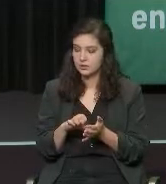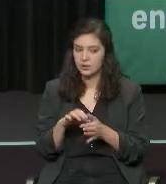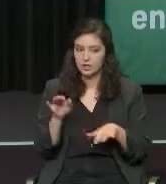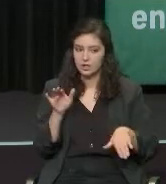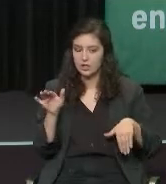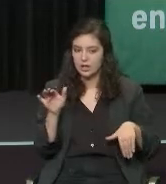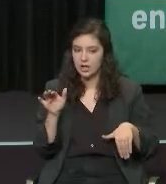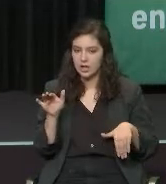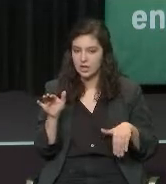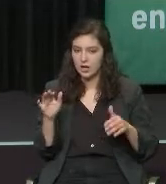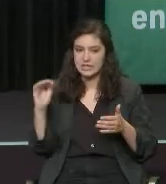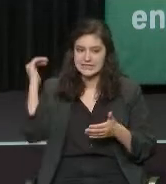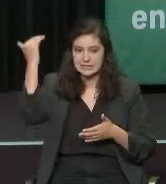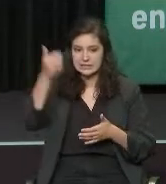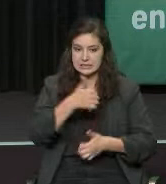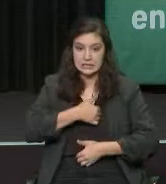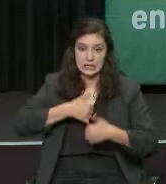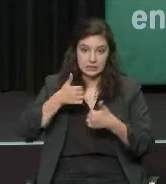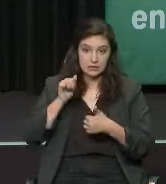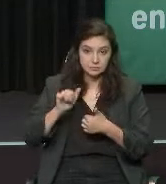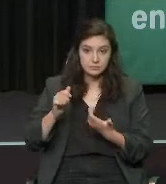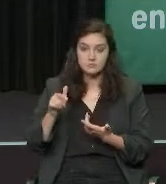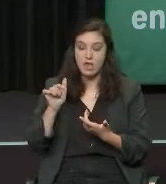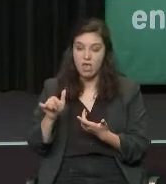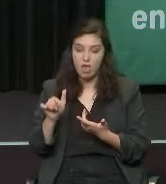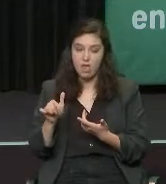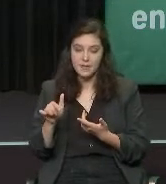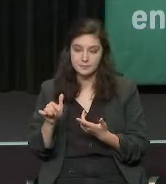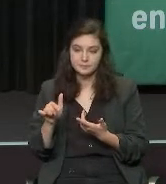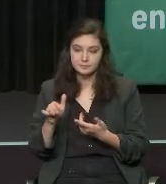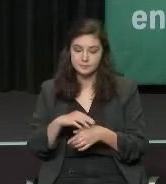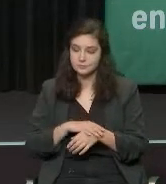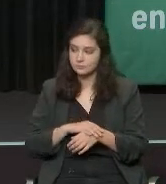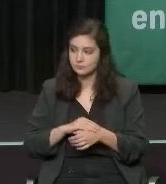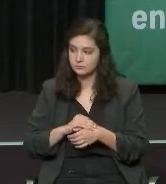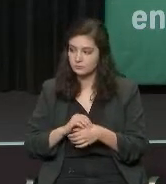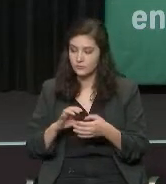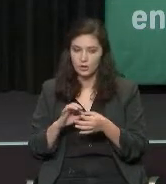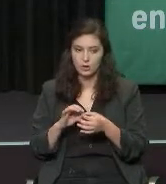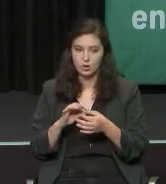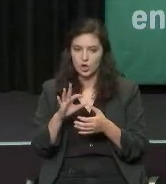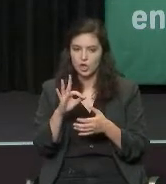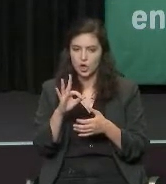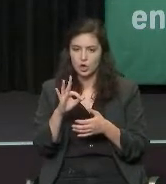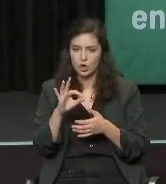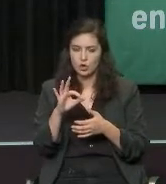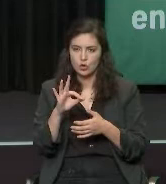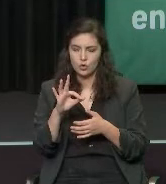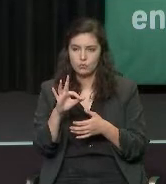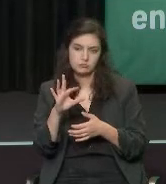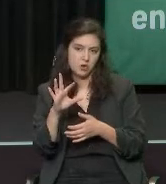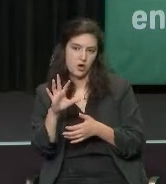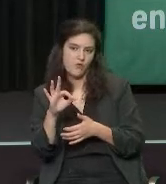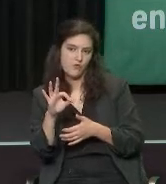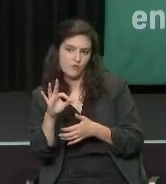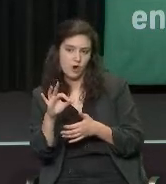situa na Cidade Espacial Egípcia. Trata-se de um espaço